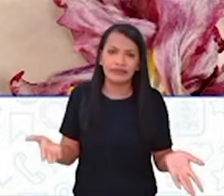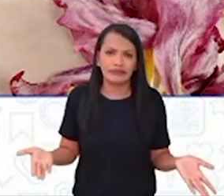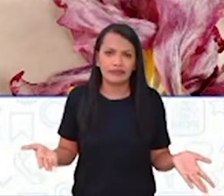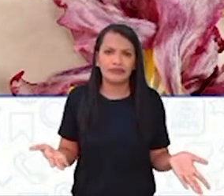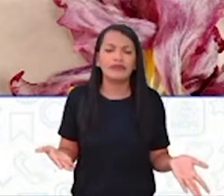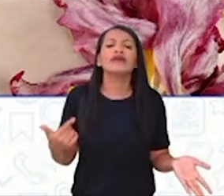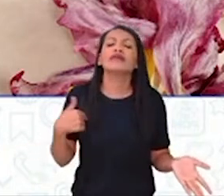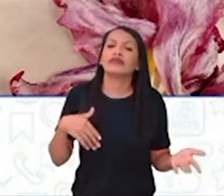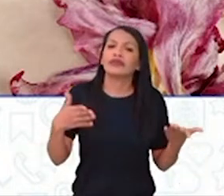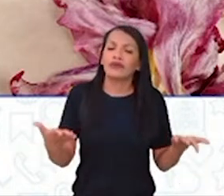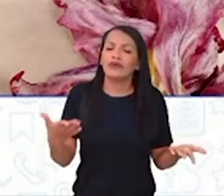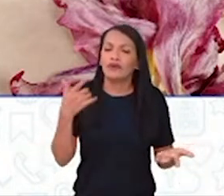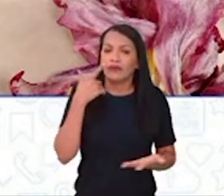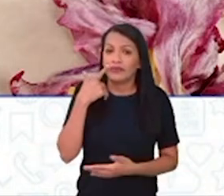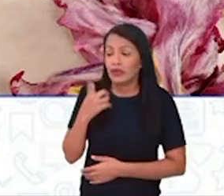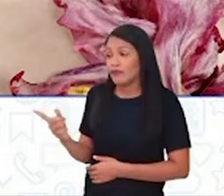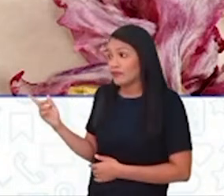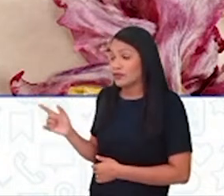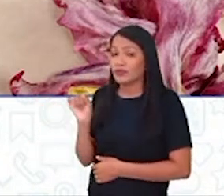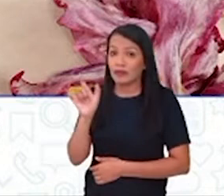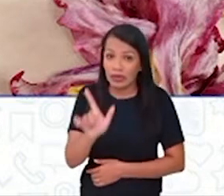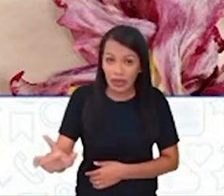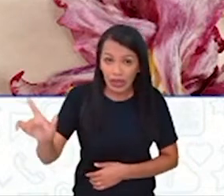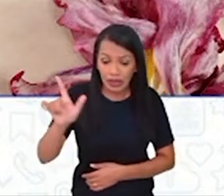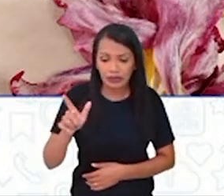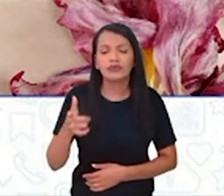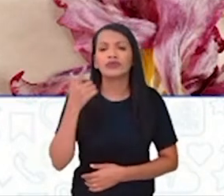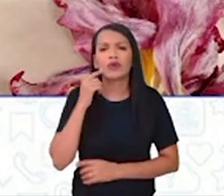tem isso como uma qualidade do texto. Quando ela é